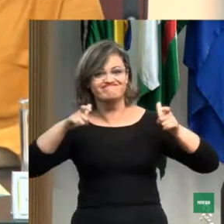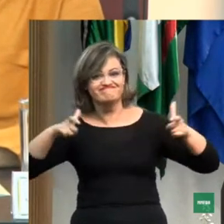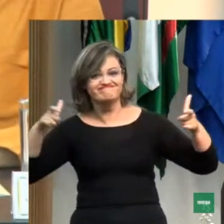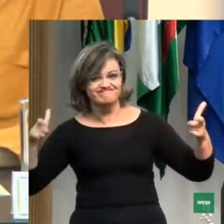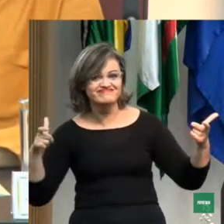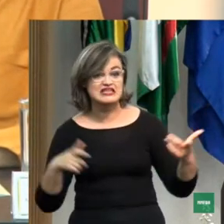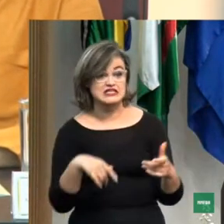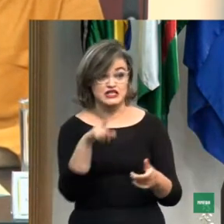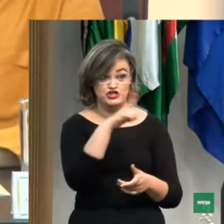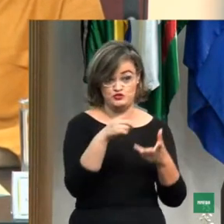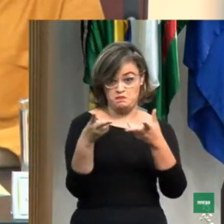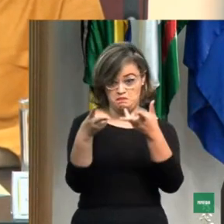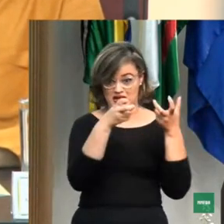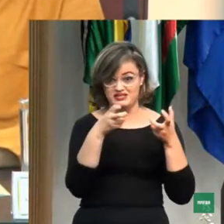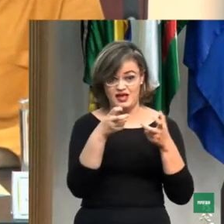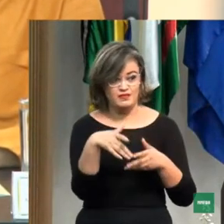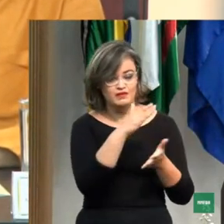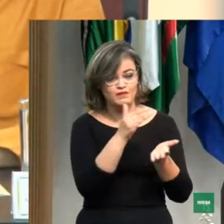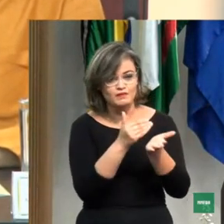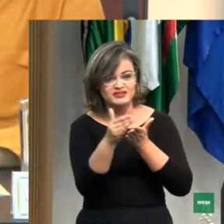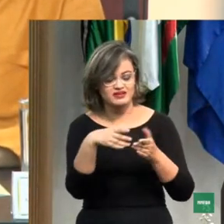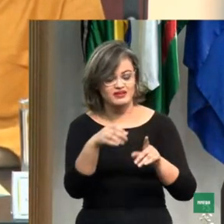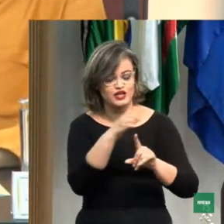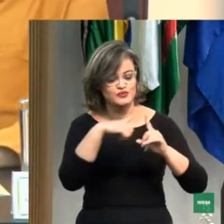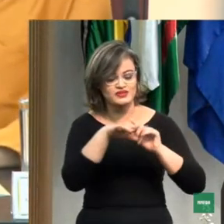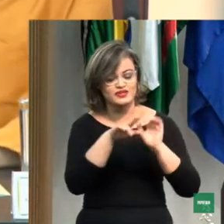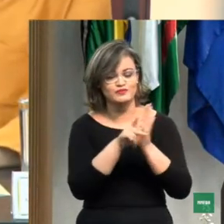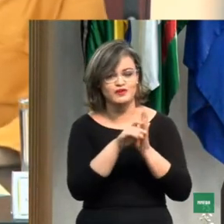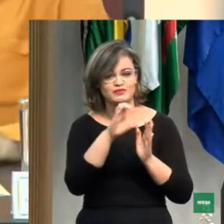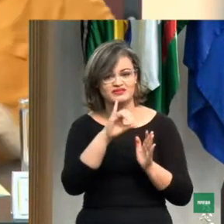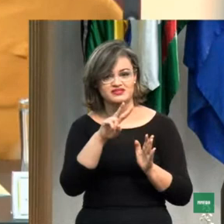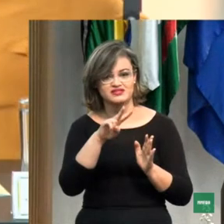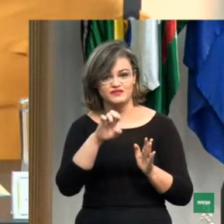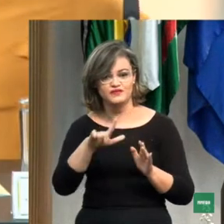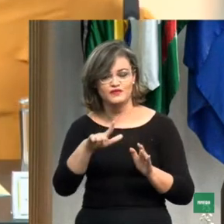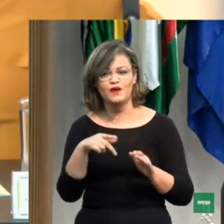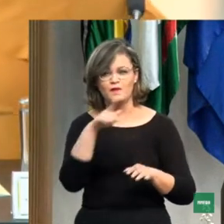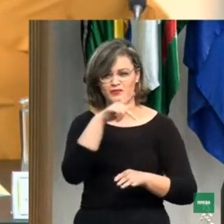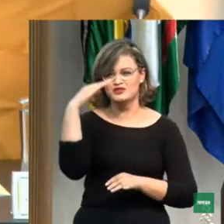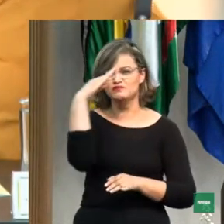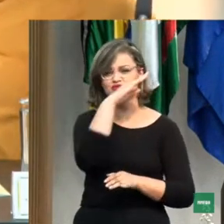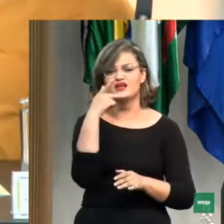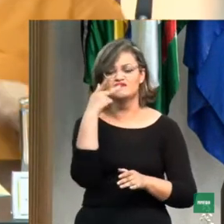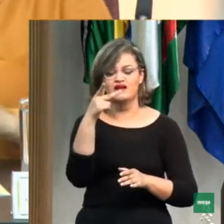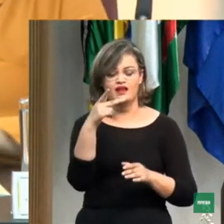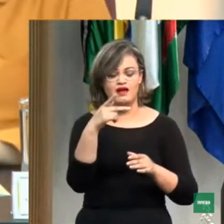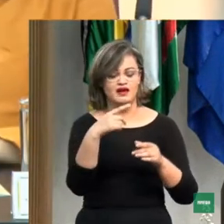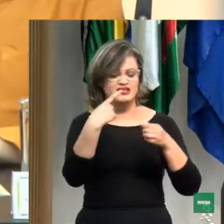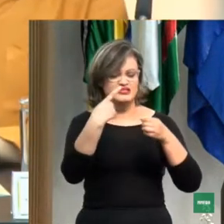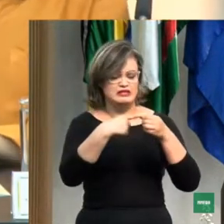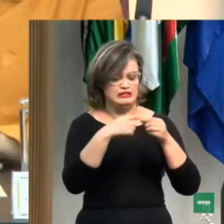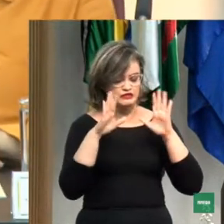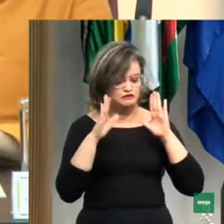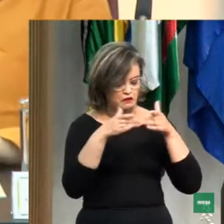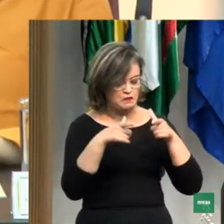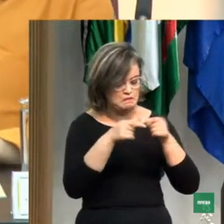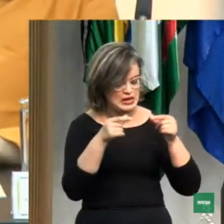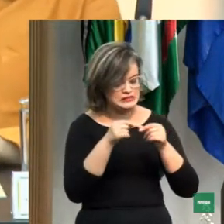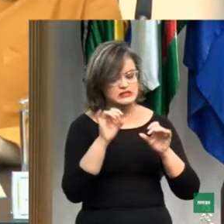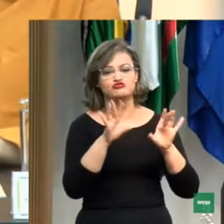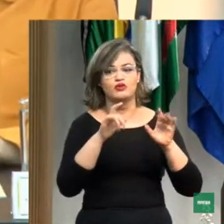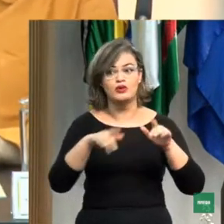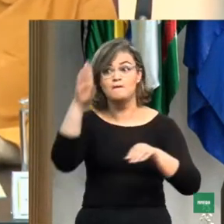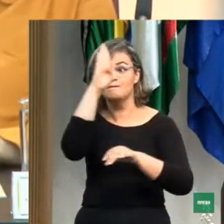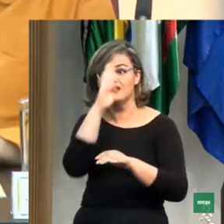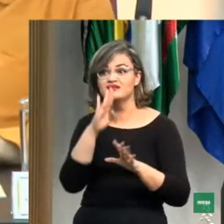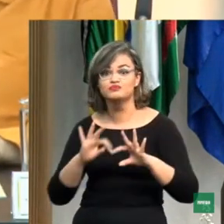com a sociedade civil também. Nosso presidente fala muitas vezes: menos Brasília, mais Brasil. Nós, do nosso Ministério Pobre, né, Damares? Falamos